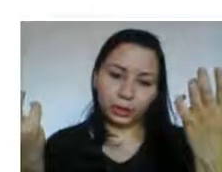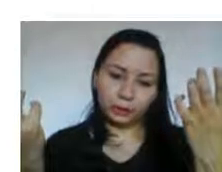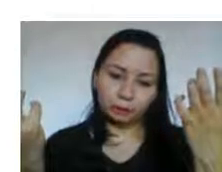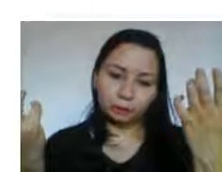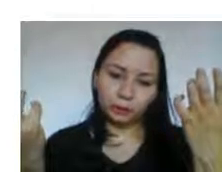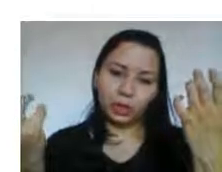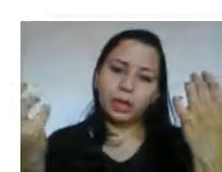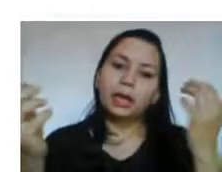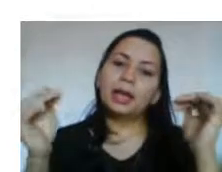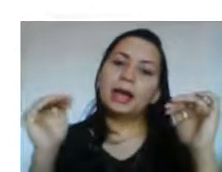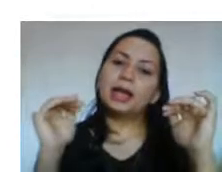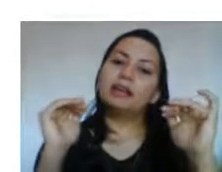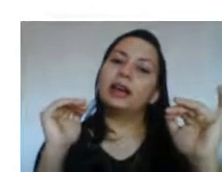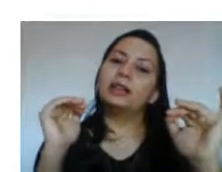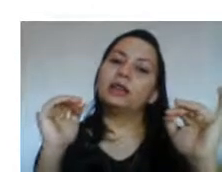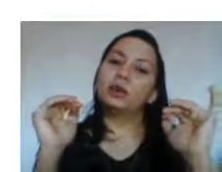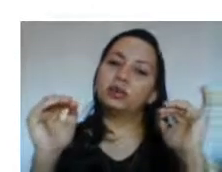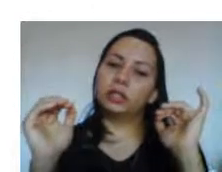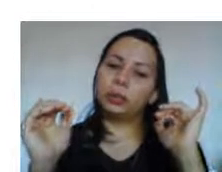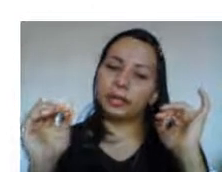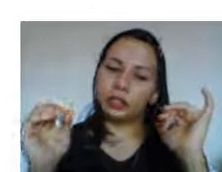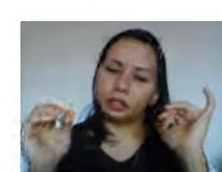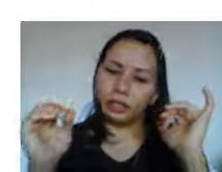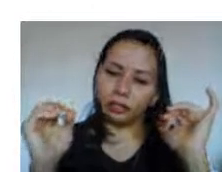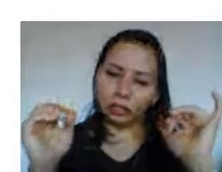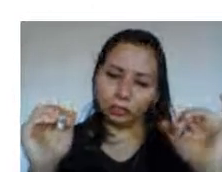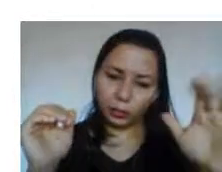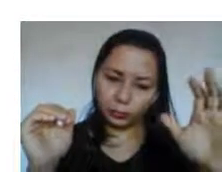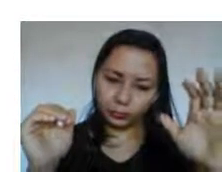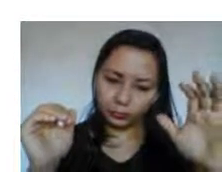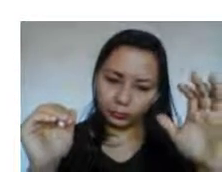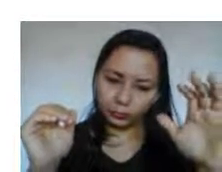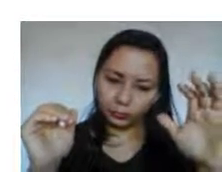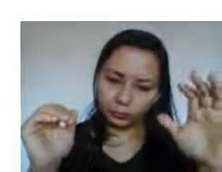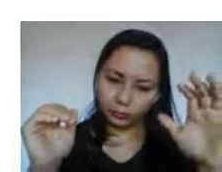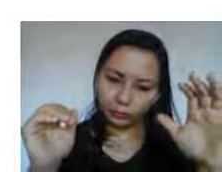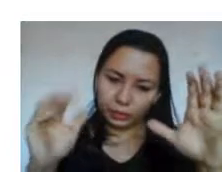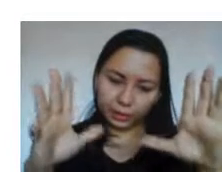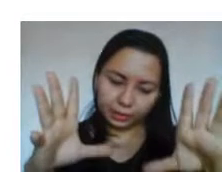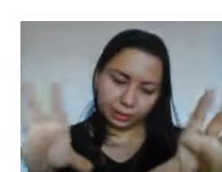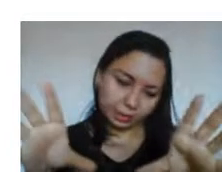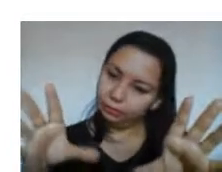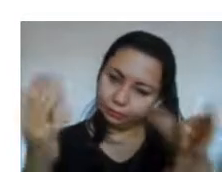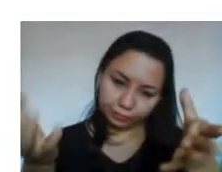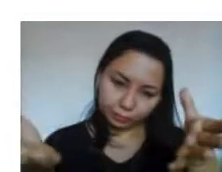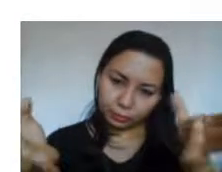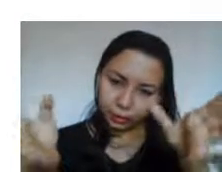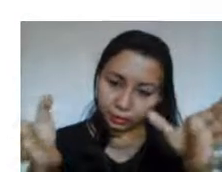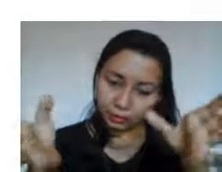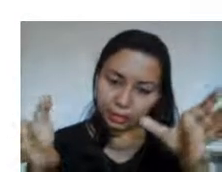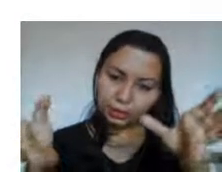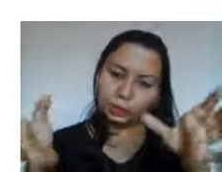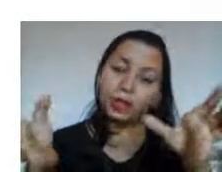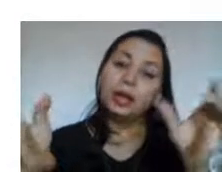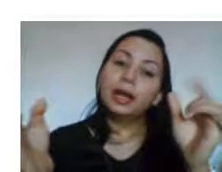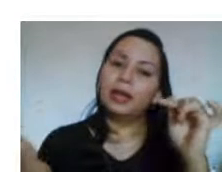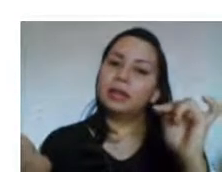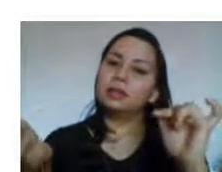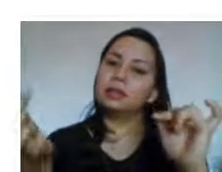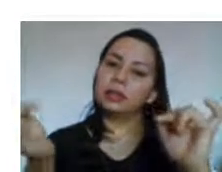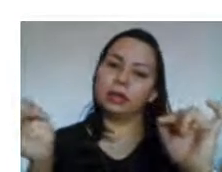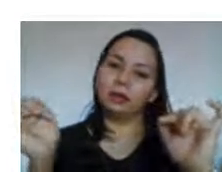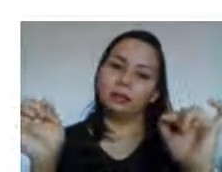ok? E aí ele vai de novo ter uma taxa de equilíbrio, esse deserto.